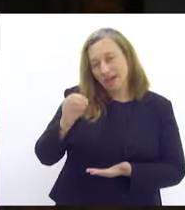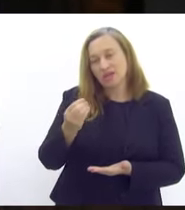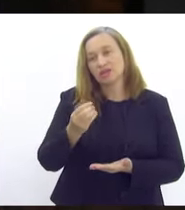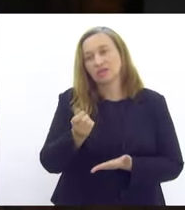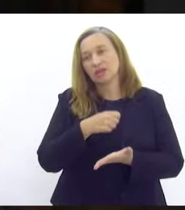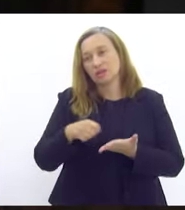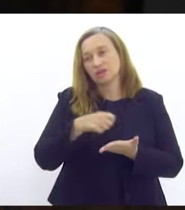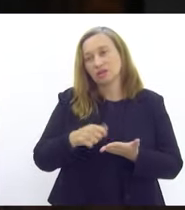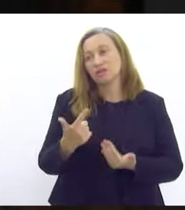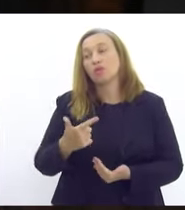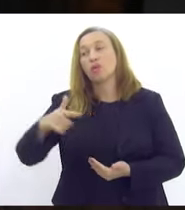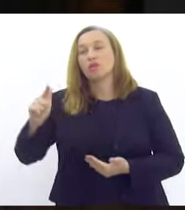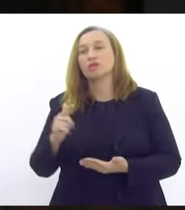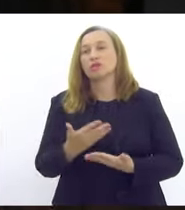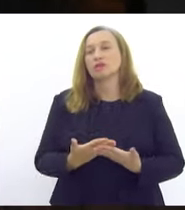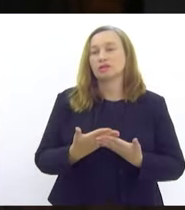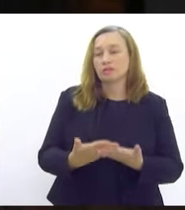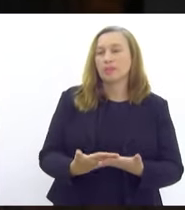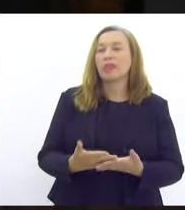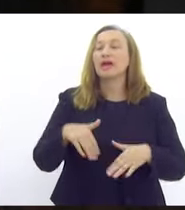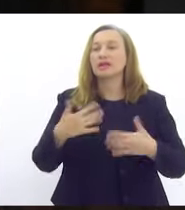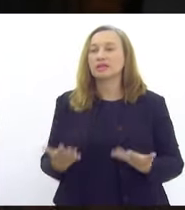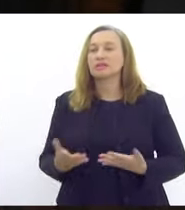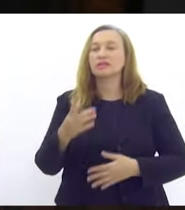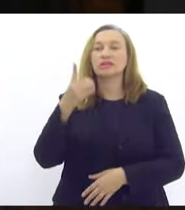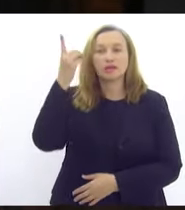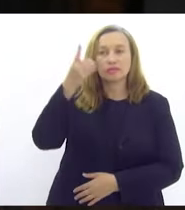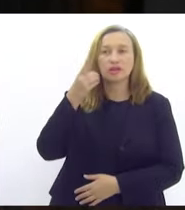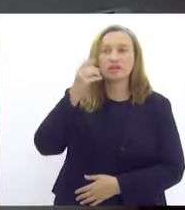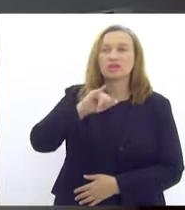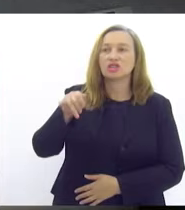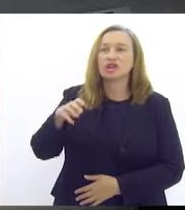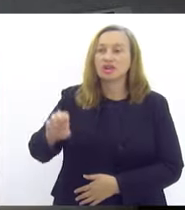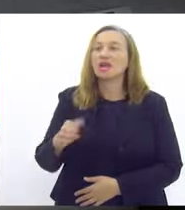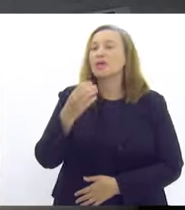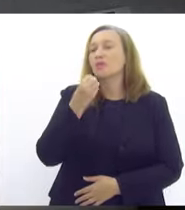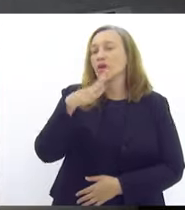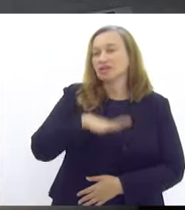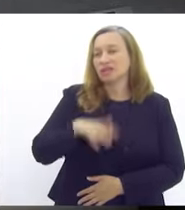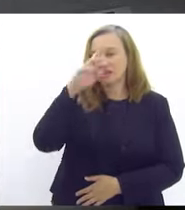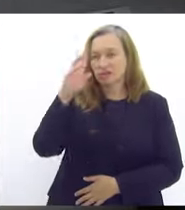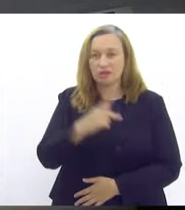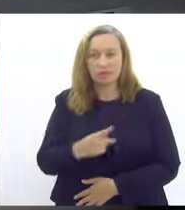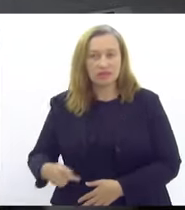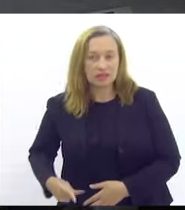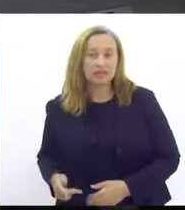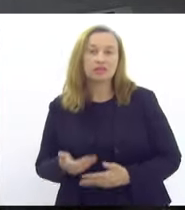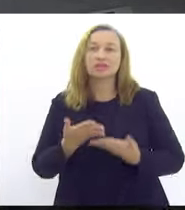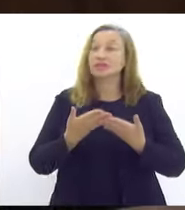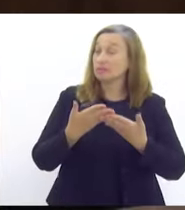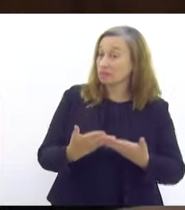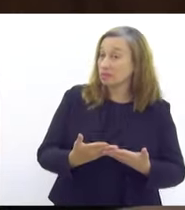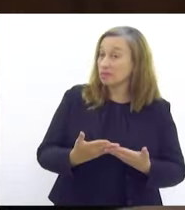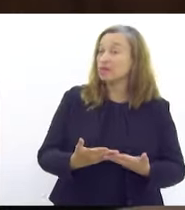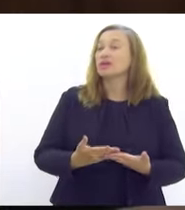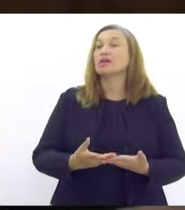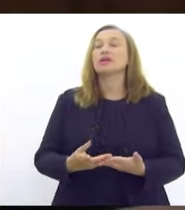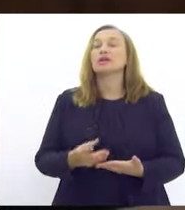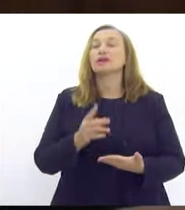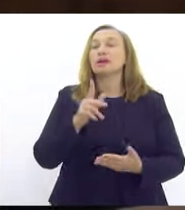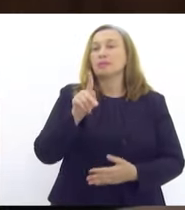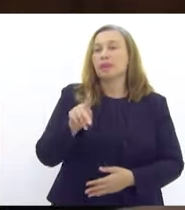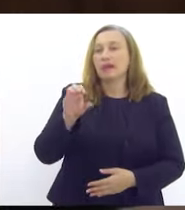anotando outros encaminhamentos. Deputado Jari. Boa tarde, senhora presidenta. Encaminhamento pela bancada do